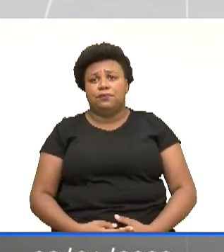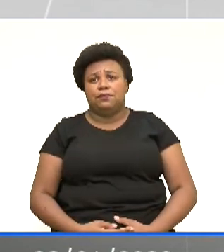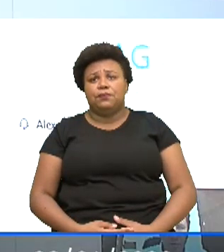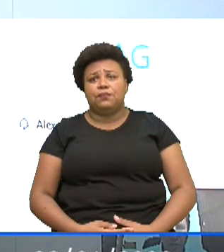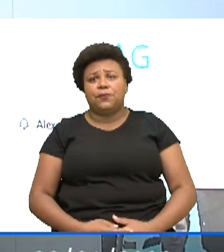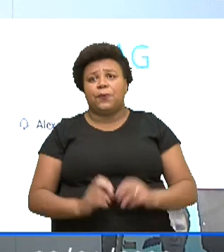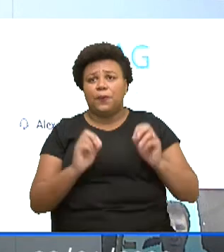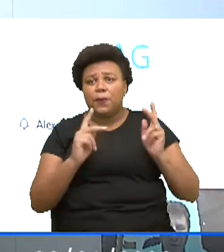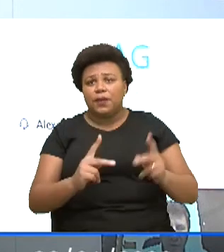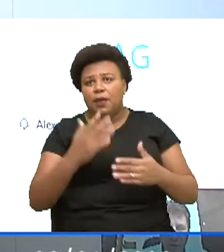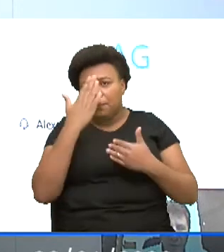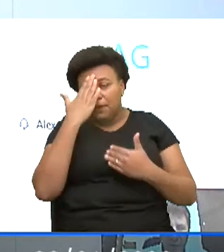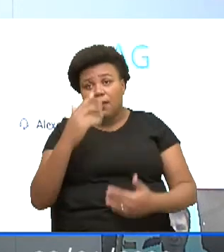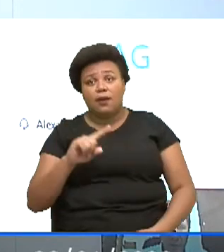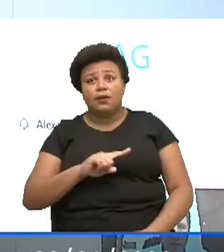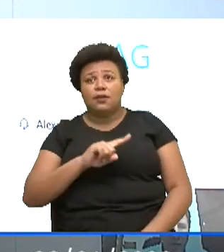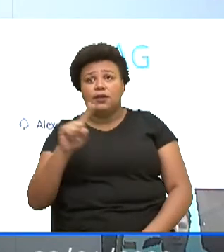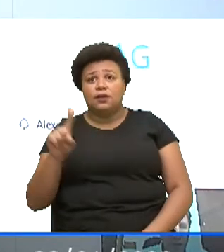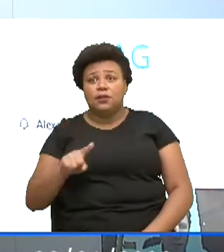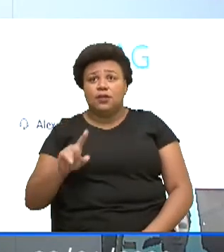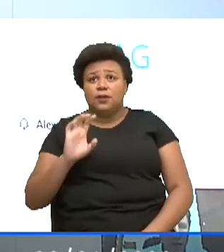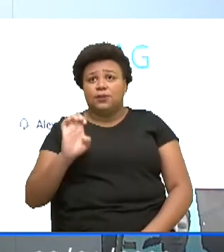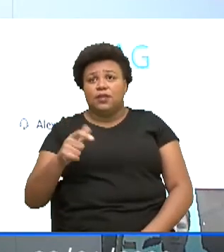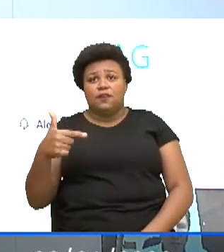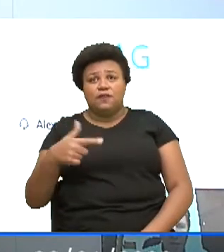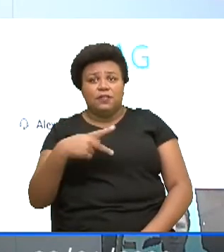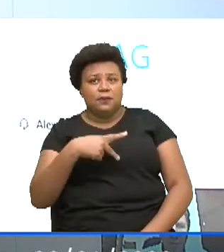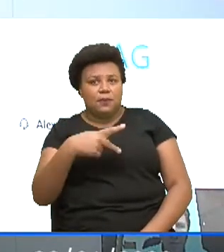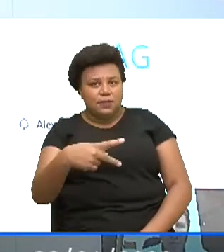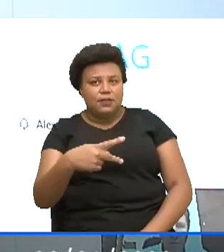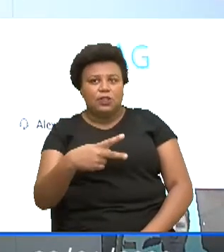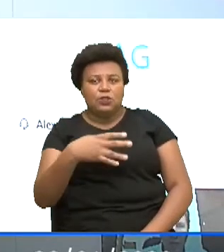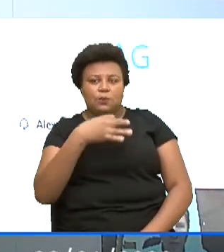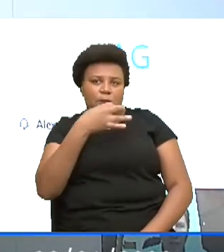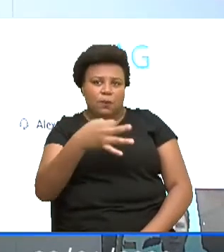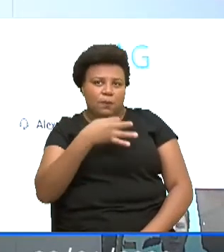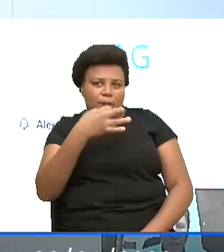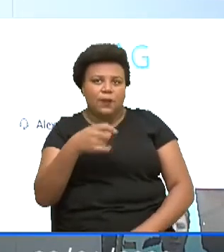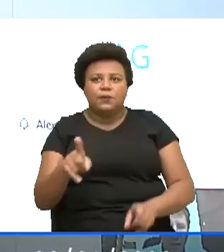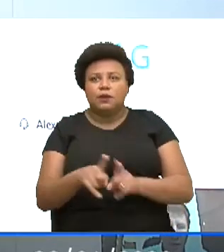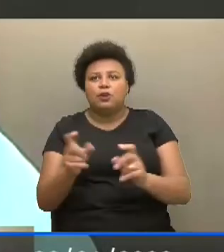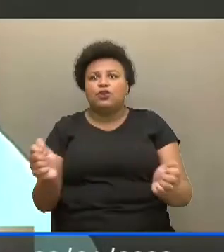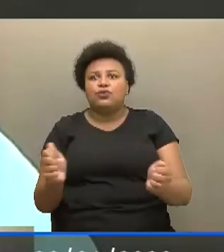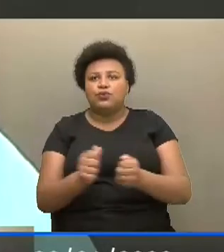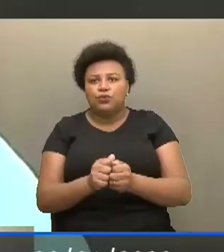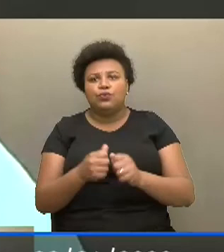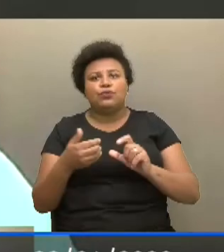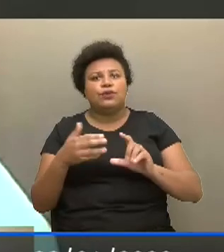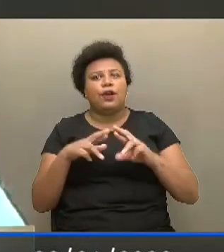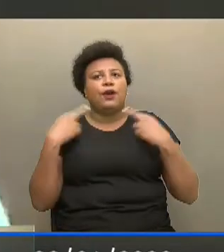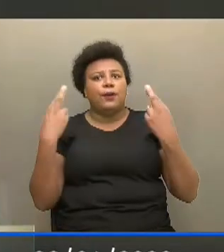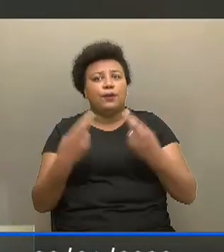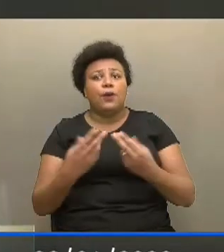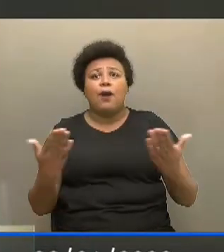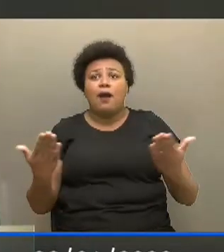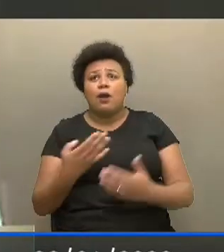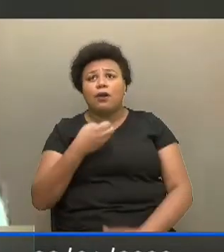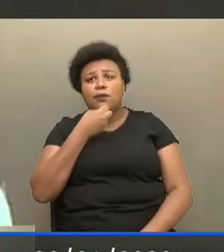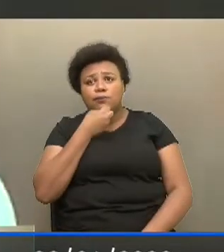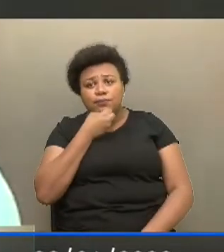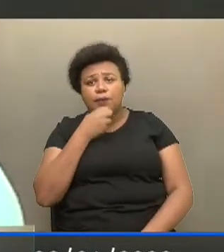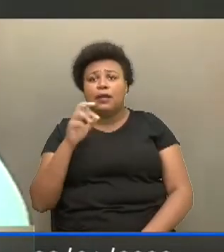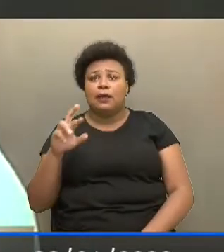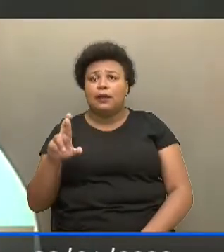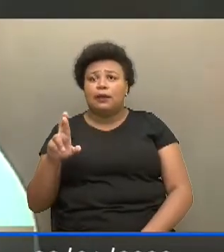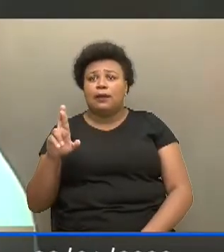Ok, obrigado, Zé Nunes, deputado, vice-presidente, pela contribuição aí também conosco na reunião. E agora eu passo ao